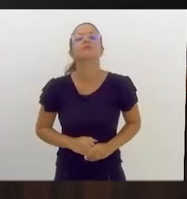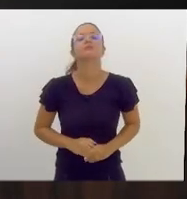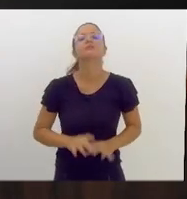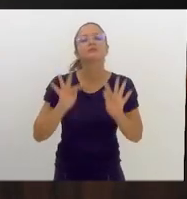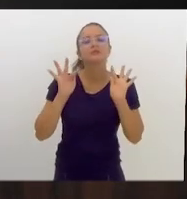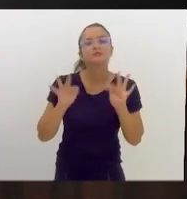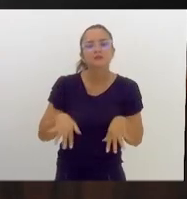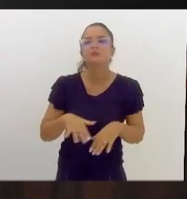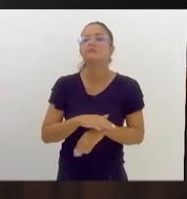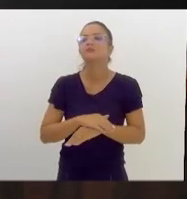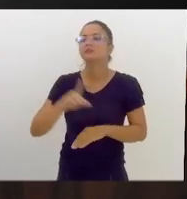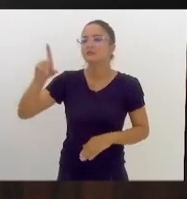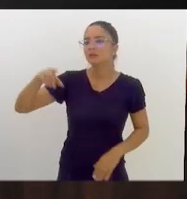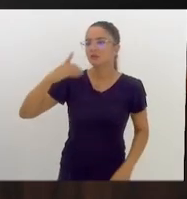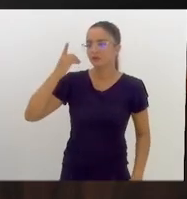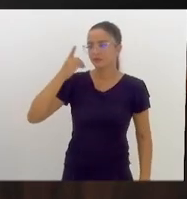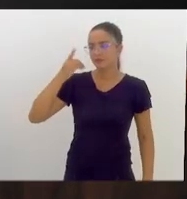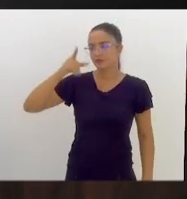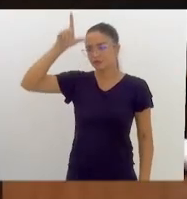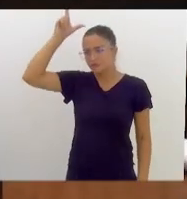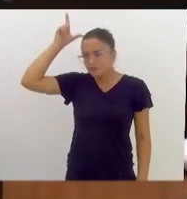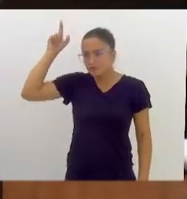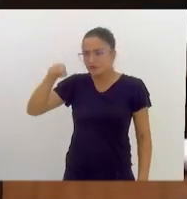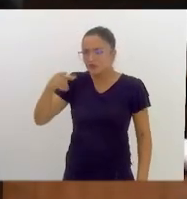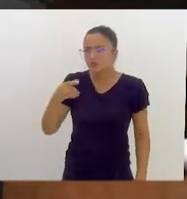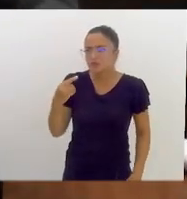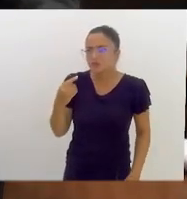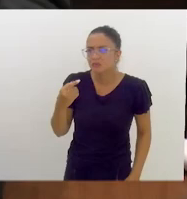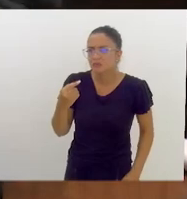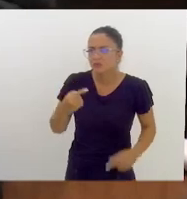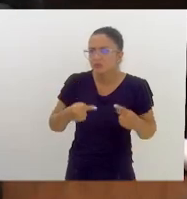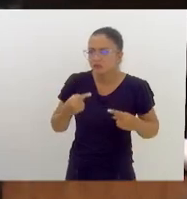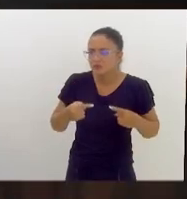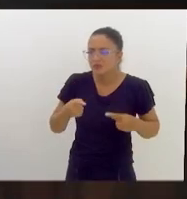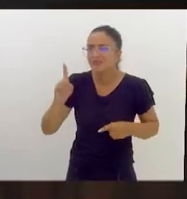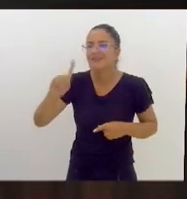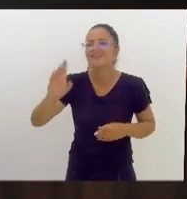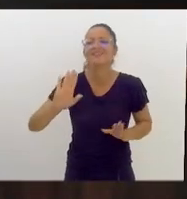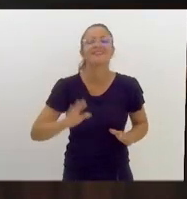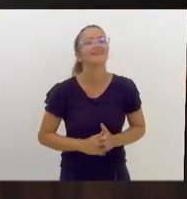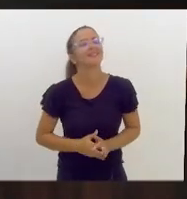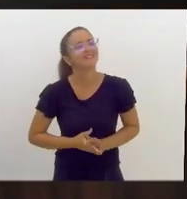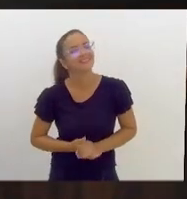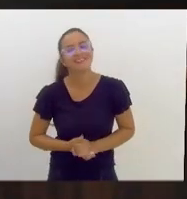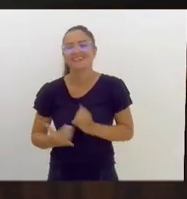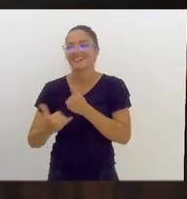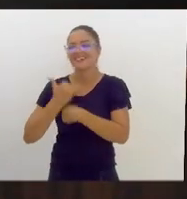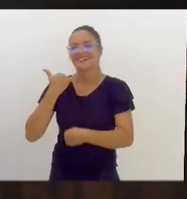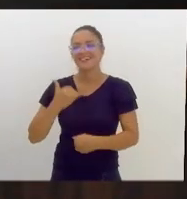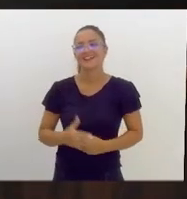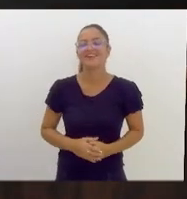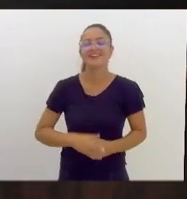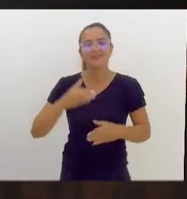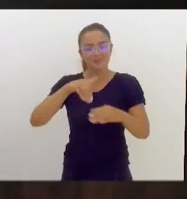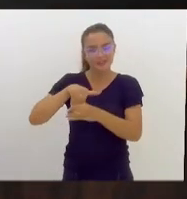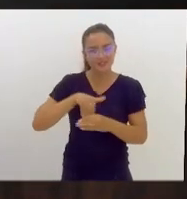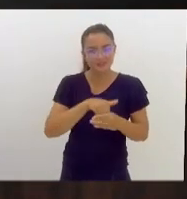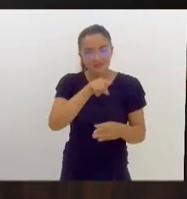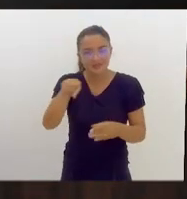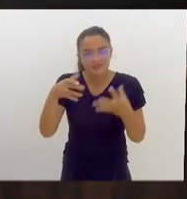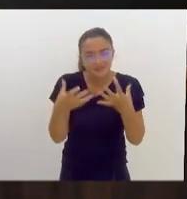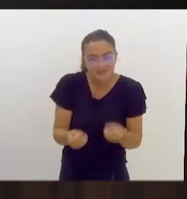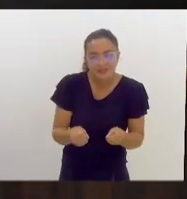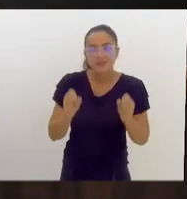Encerrada. Deputado Luiz Paulo vai discutir? Me enganou. Em votação, senhores que aprovam, permaneçam como